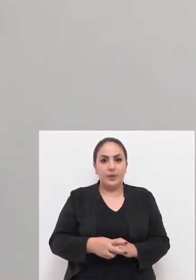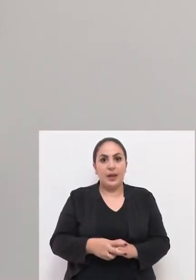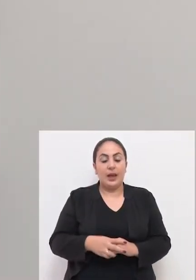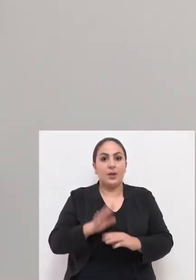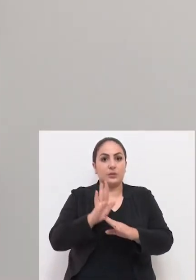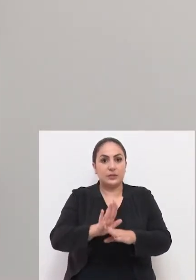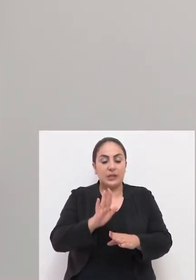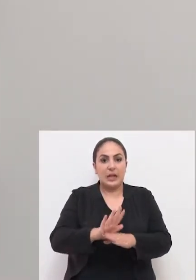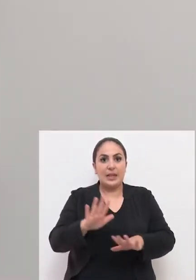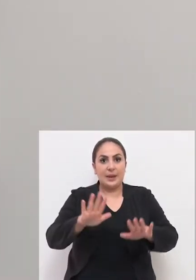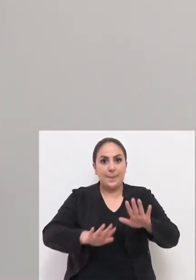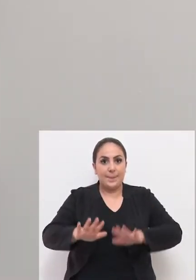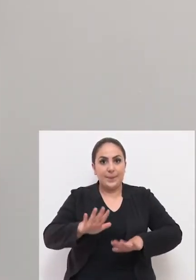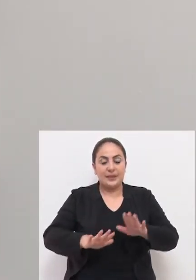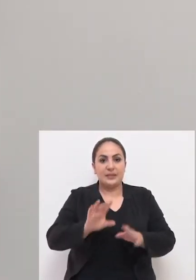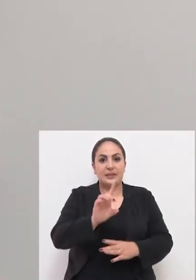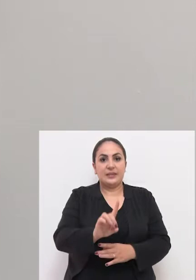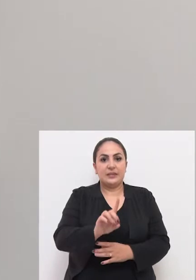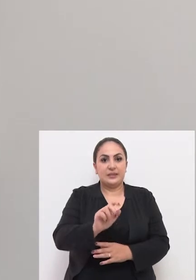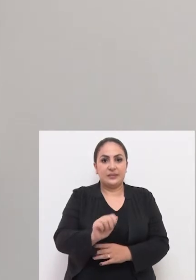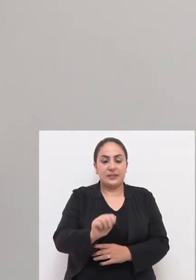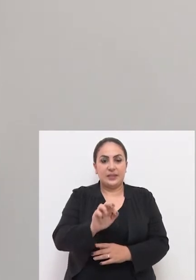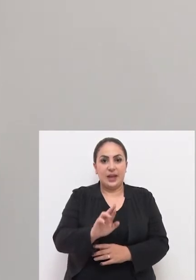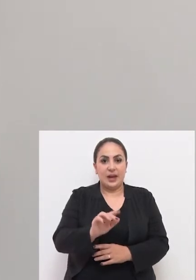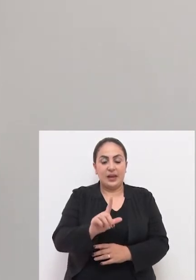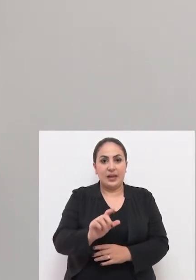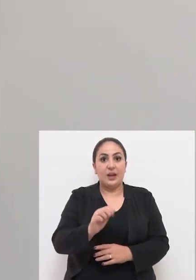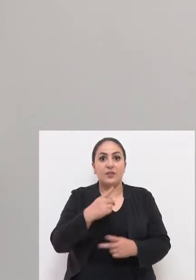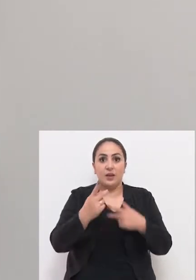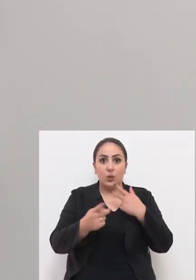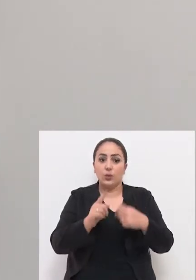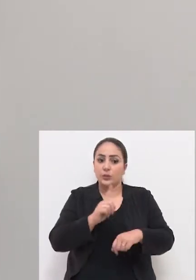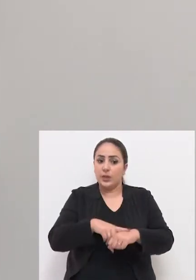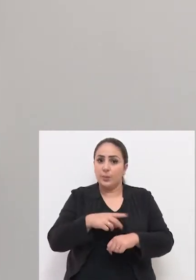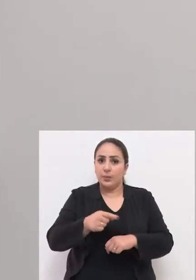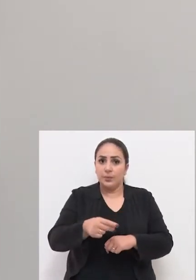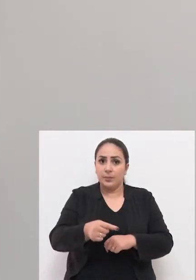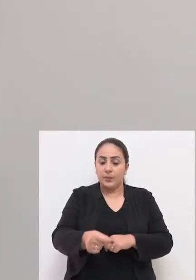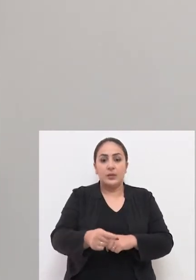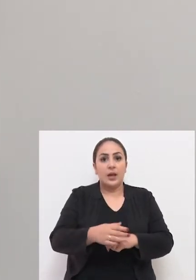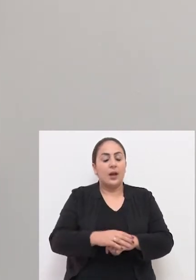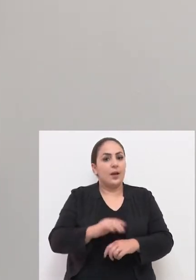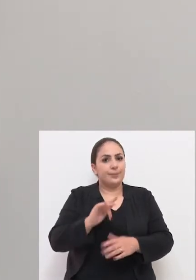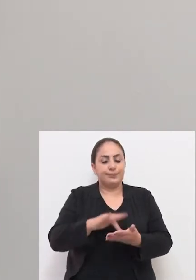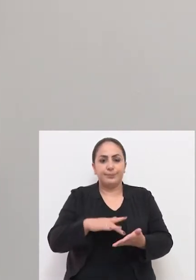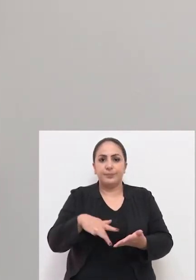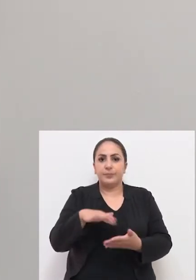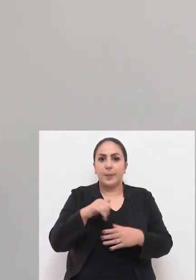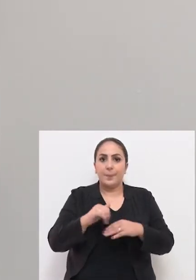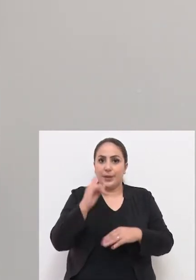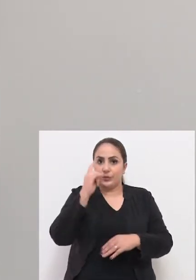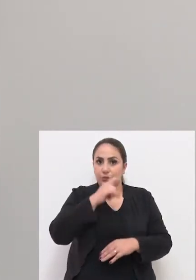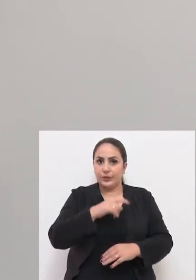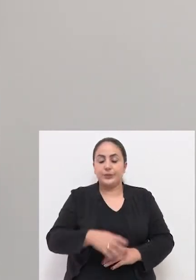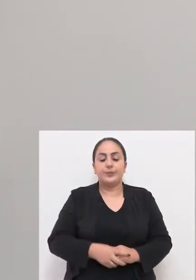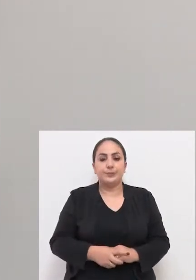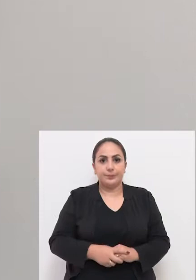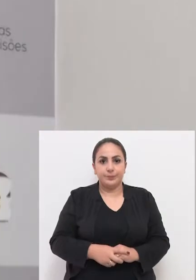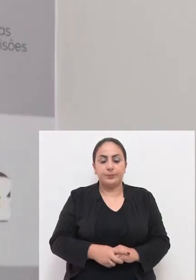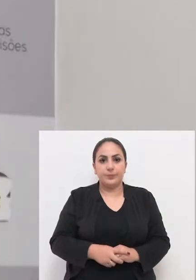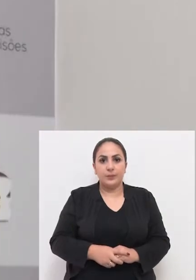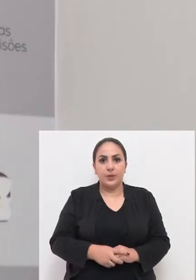A auxiliar de limpeza Darla disse que conforme o tempo passa, a situação fica ainda mais